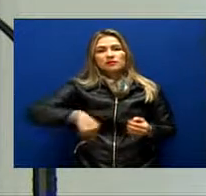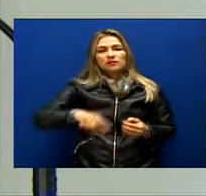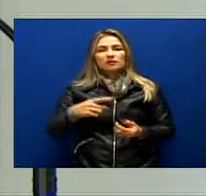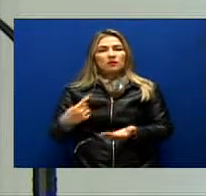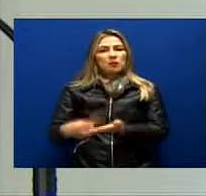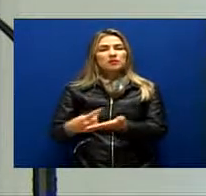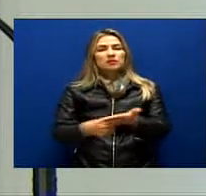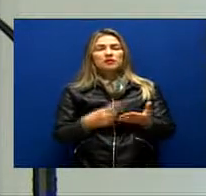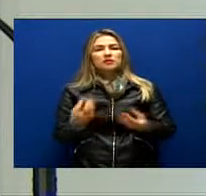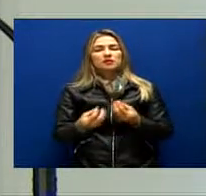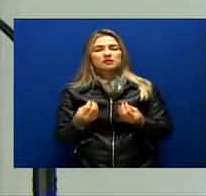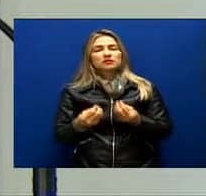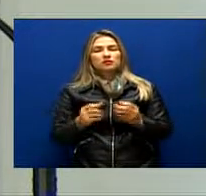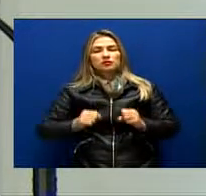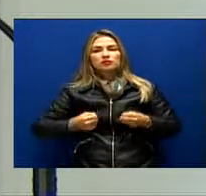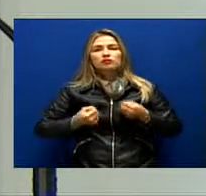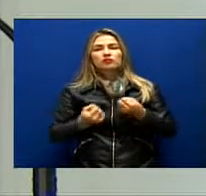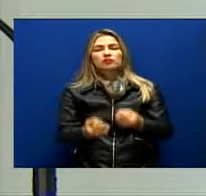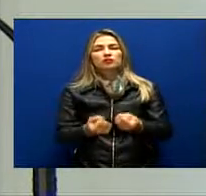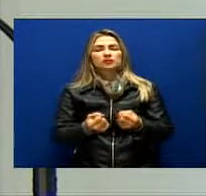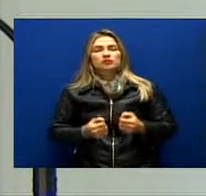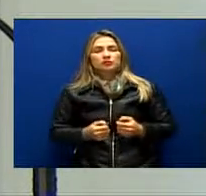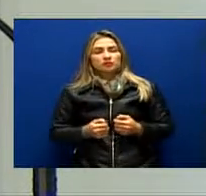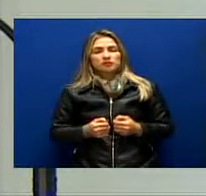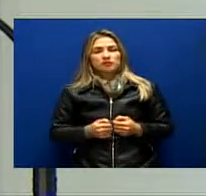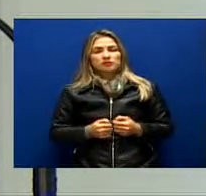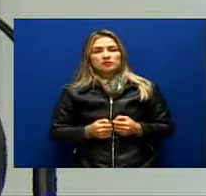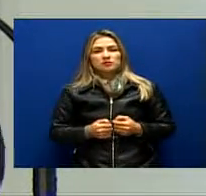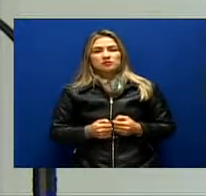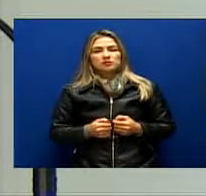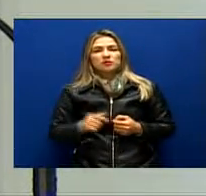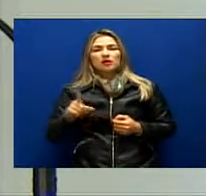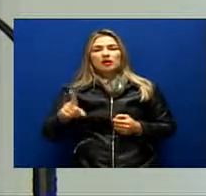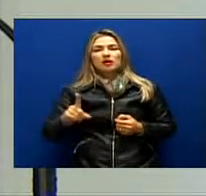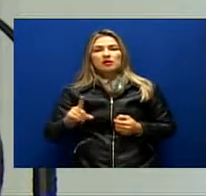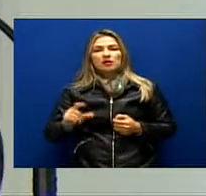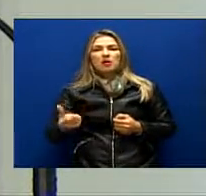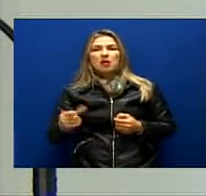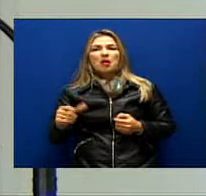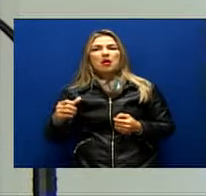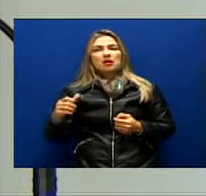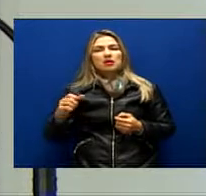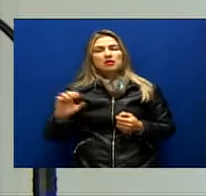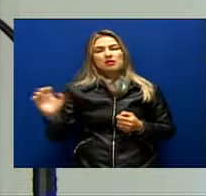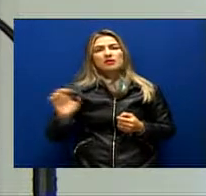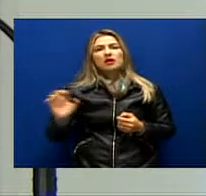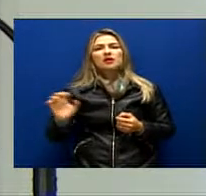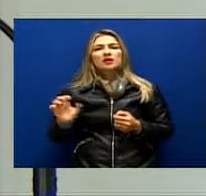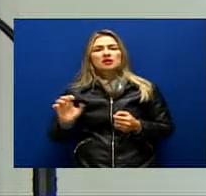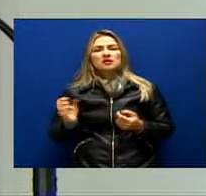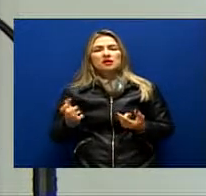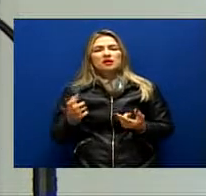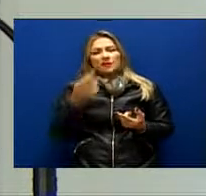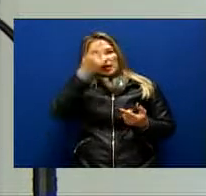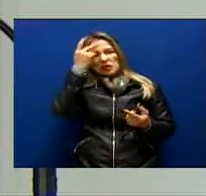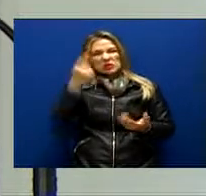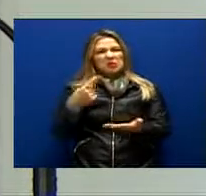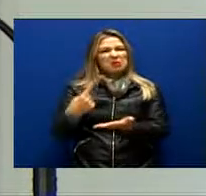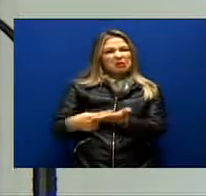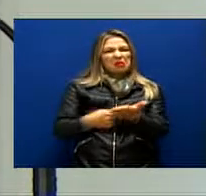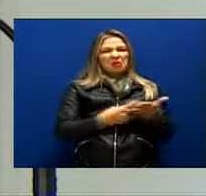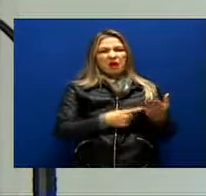lesbofobia, a luta contra a homofobia, transfobia, sei